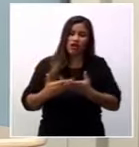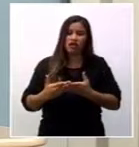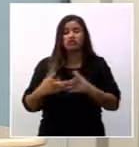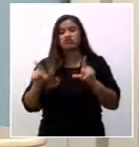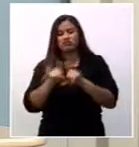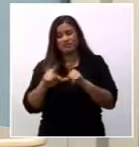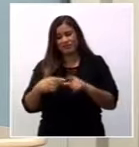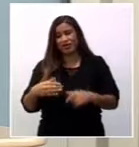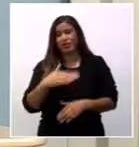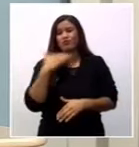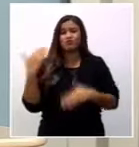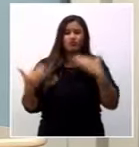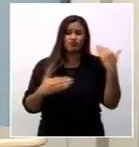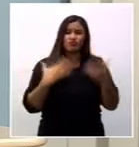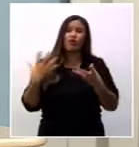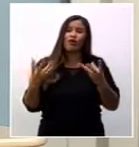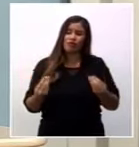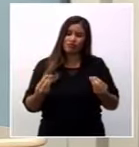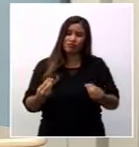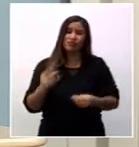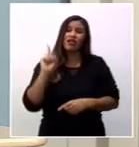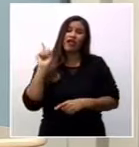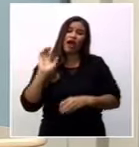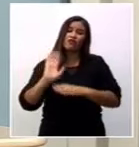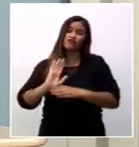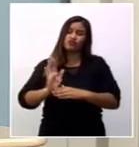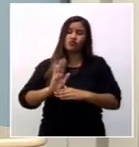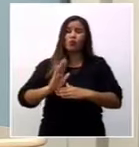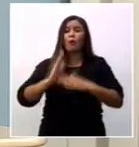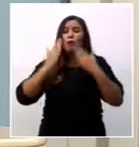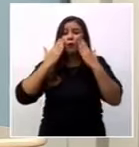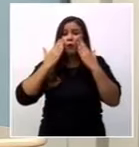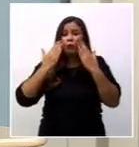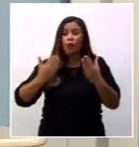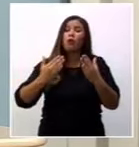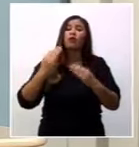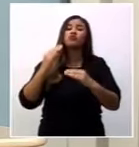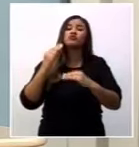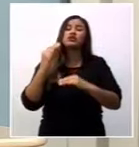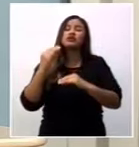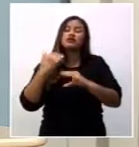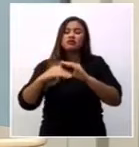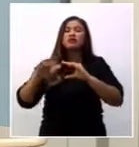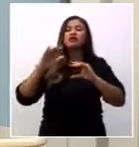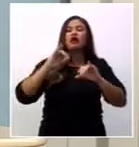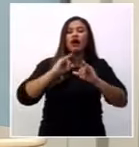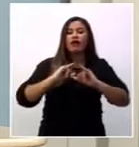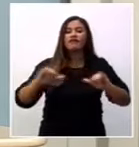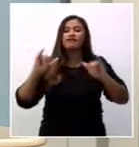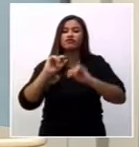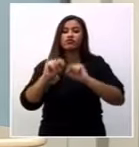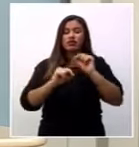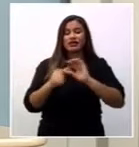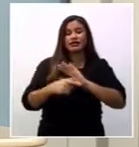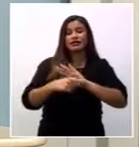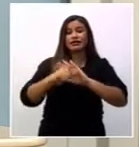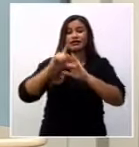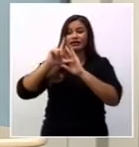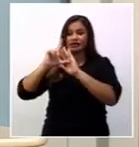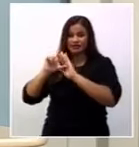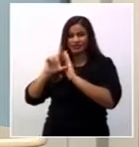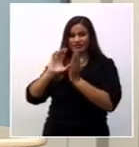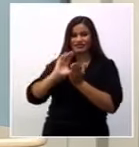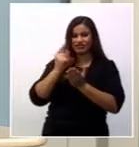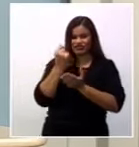gente a mensagem de o quanto é importante, né, a gente investir na prevenção para